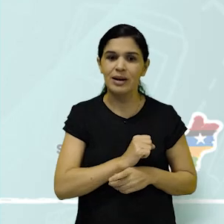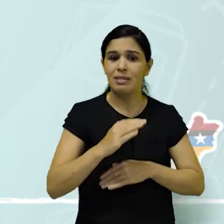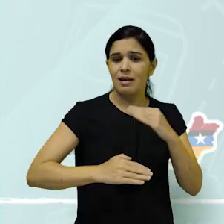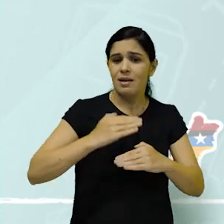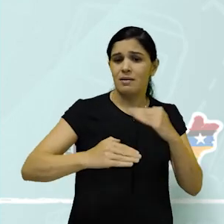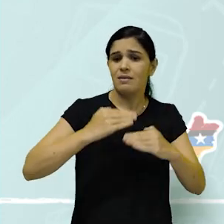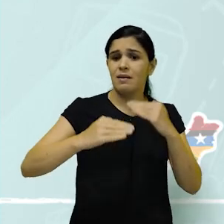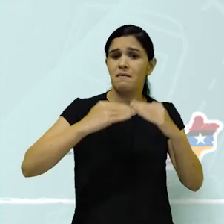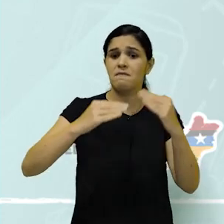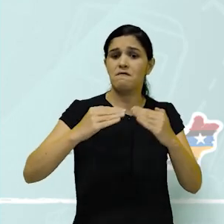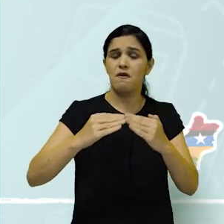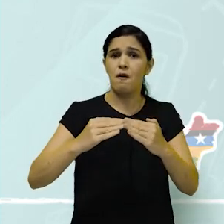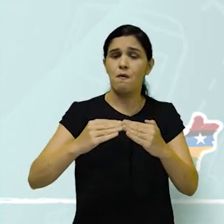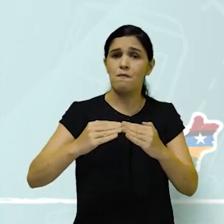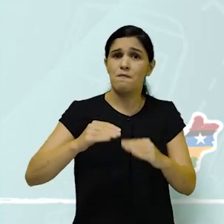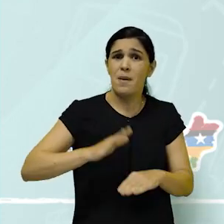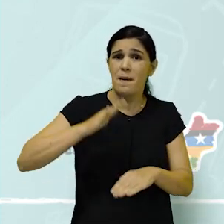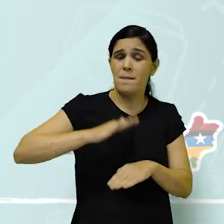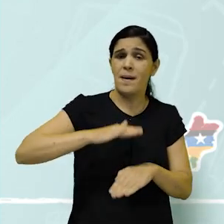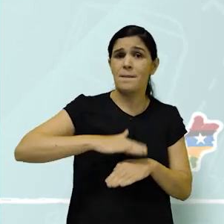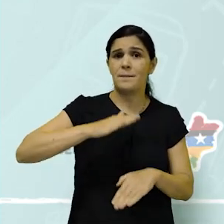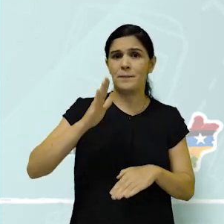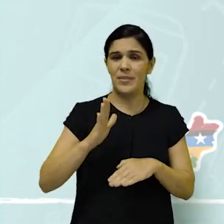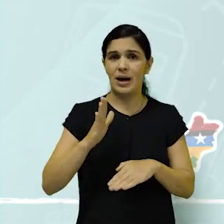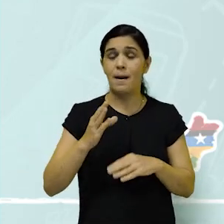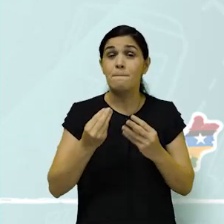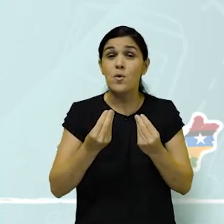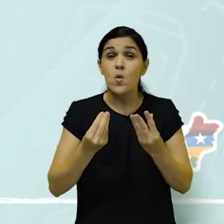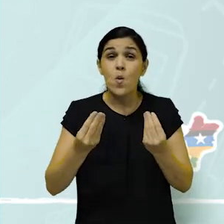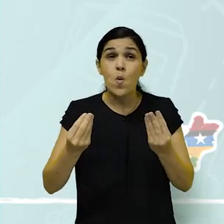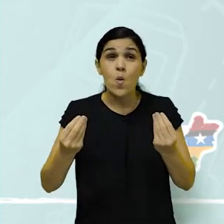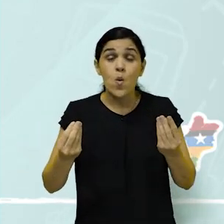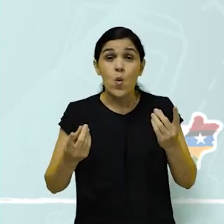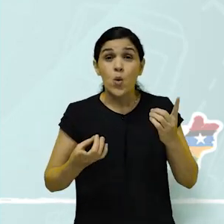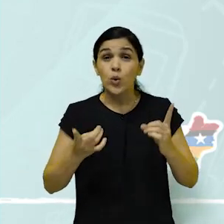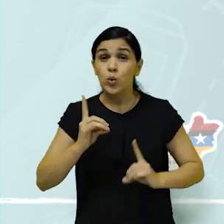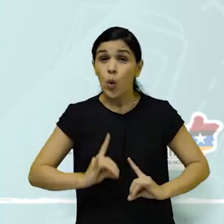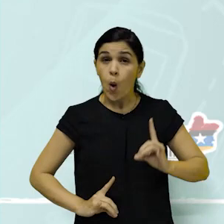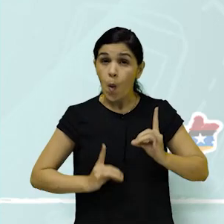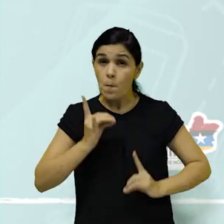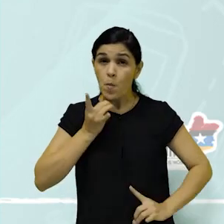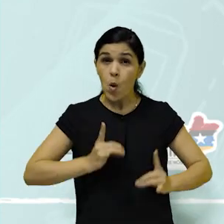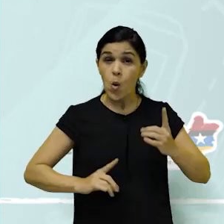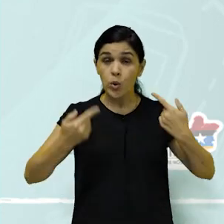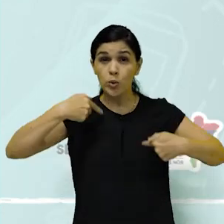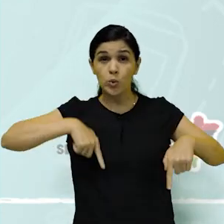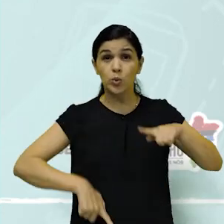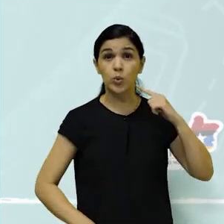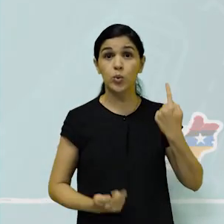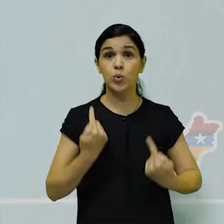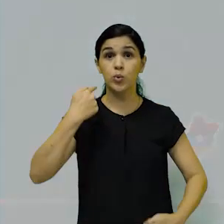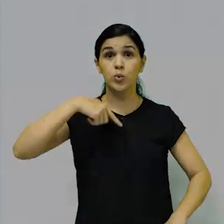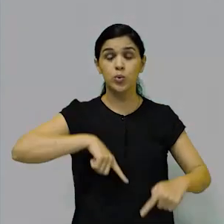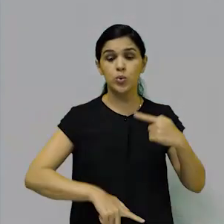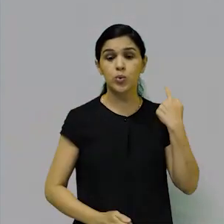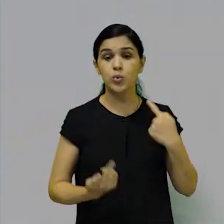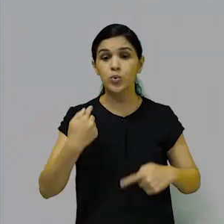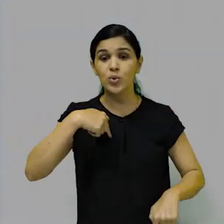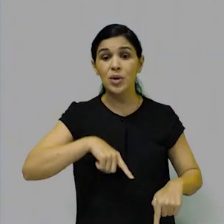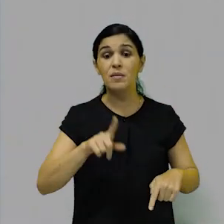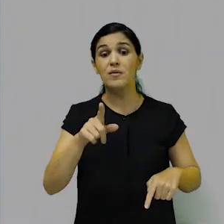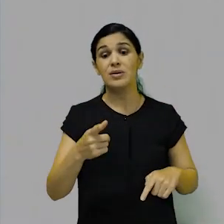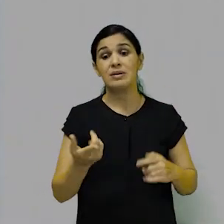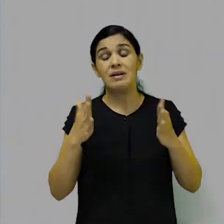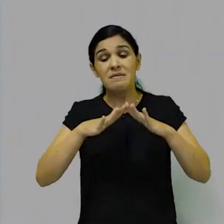Muito lactato acumula-se na corrente sanguínea e você não poderá continuar por muito tempo. Como é a sensação? Vai se sentir exaustivo